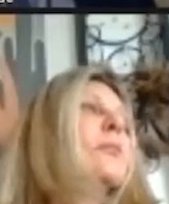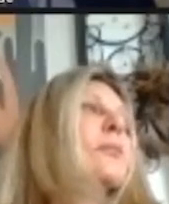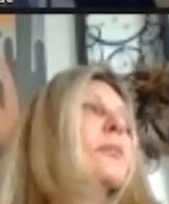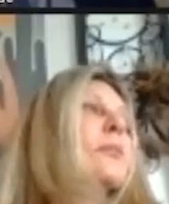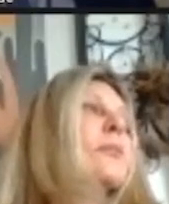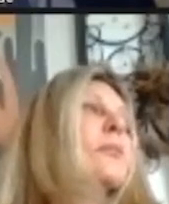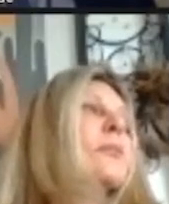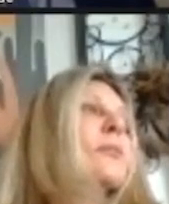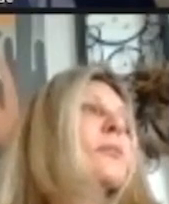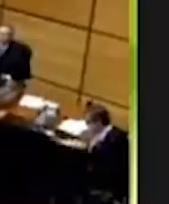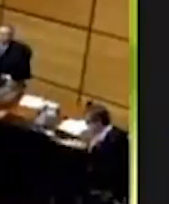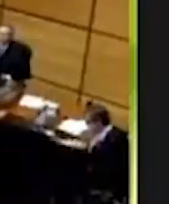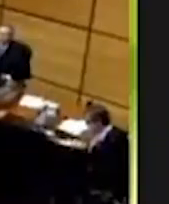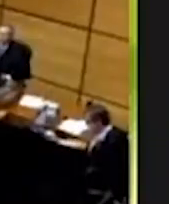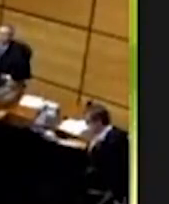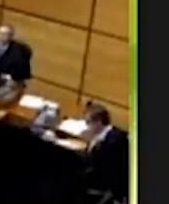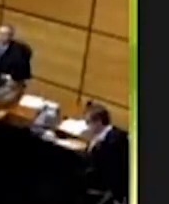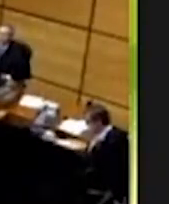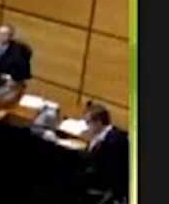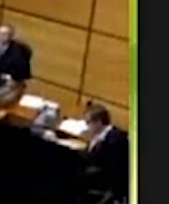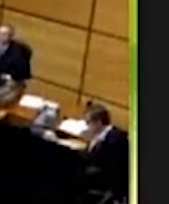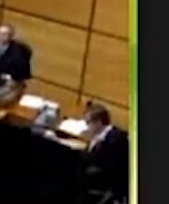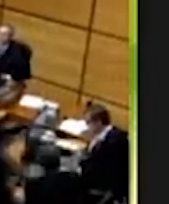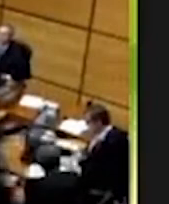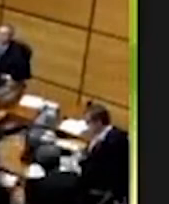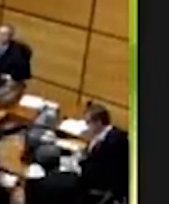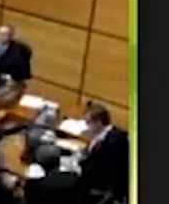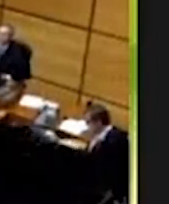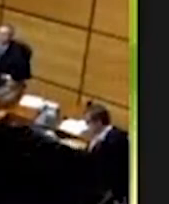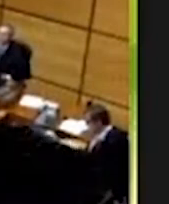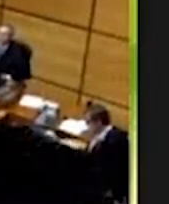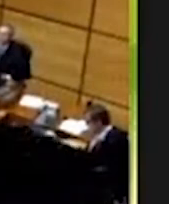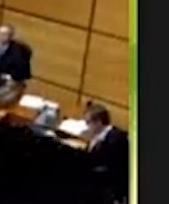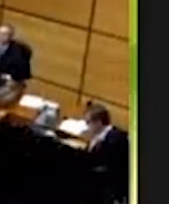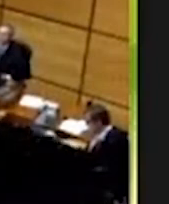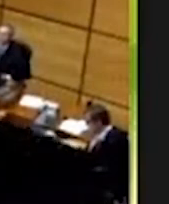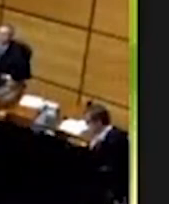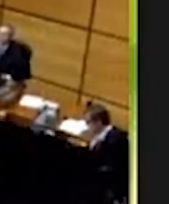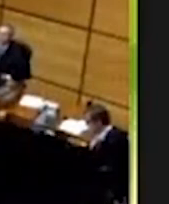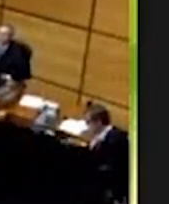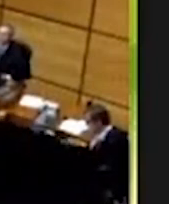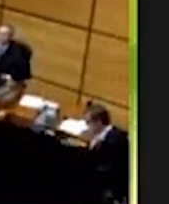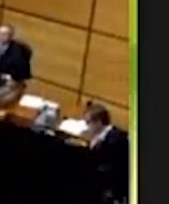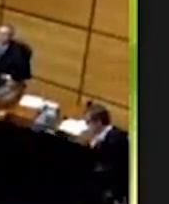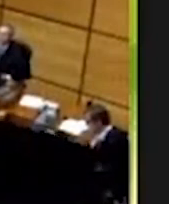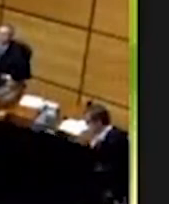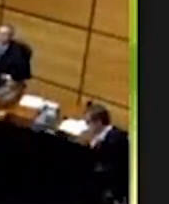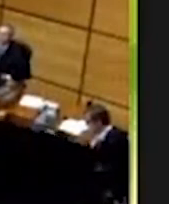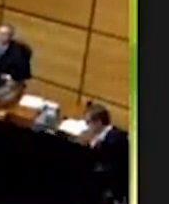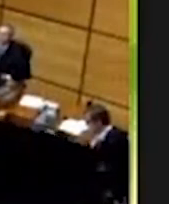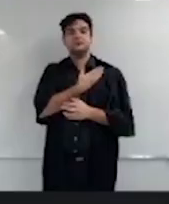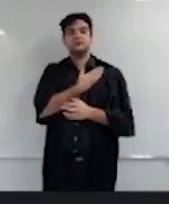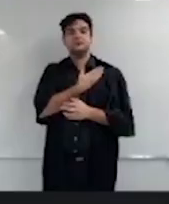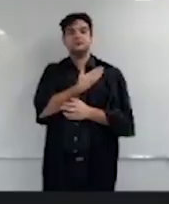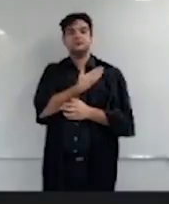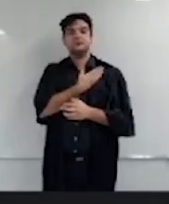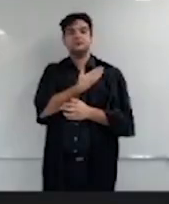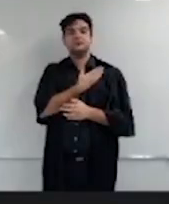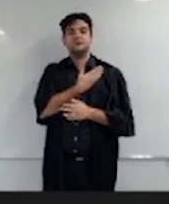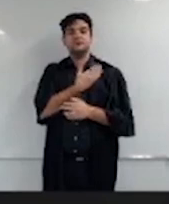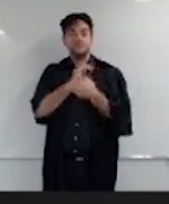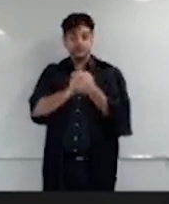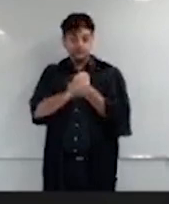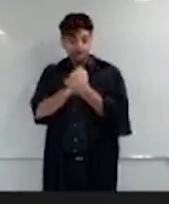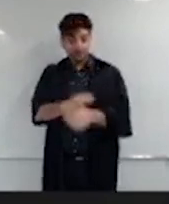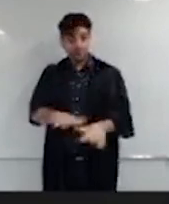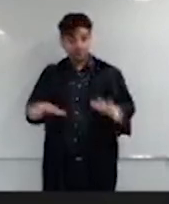sessão e agora imposto especial andrighi presidente da comissão de acessibilidade e inclusão do stj fez